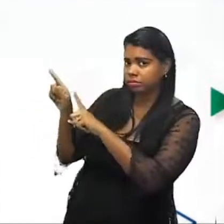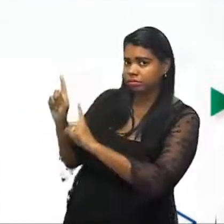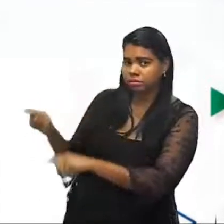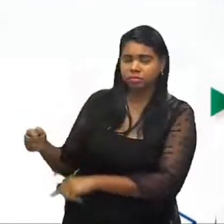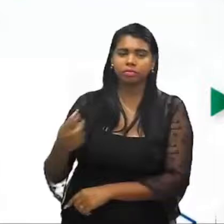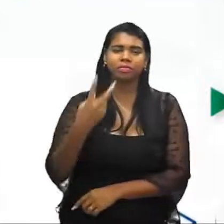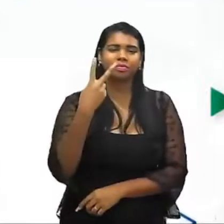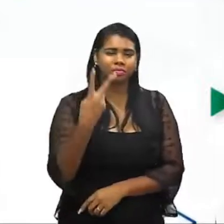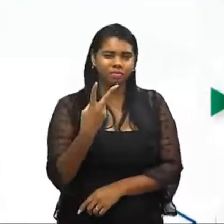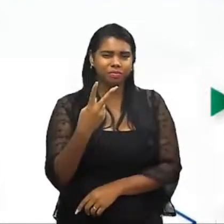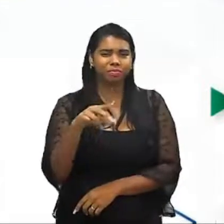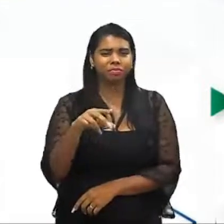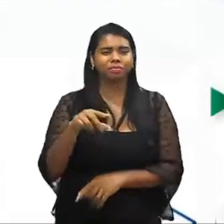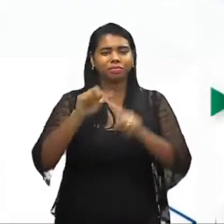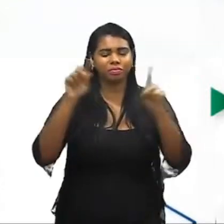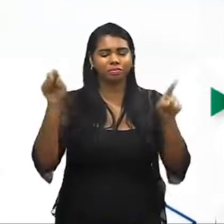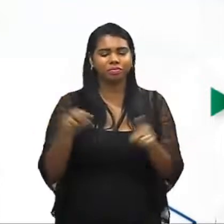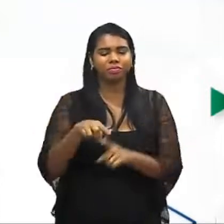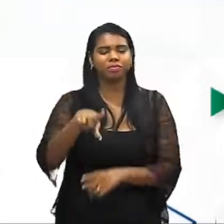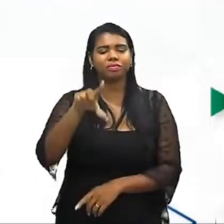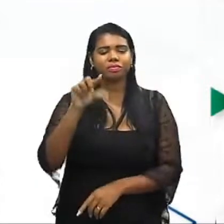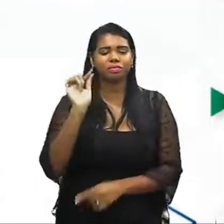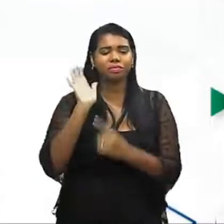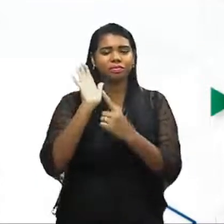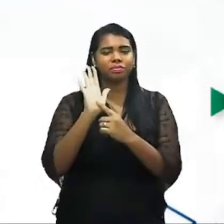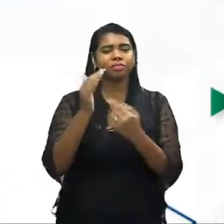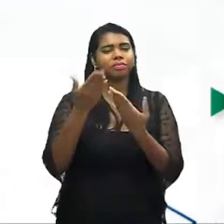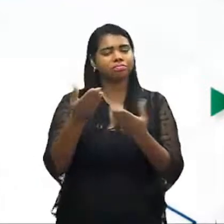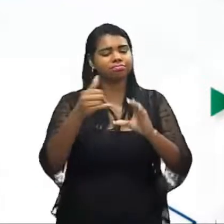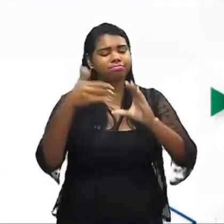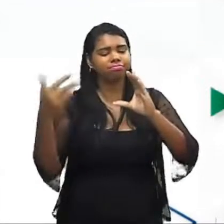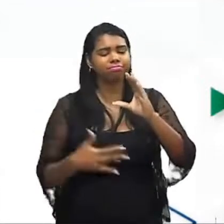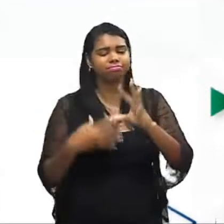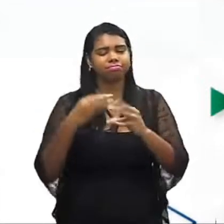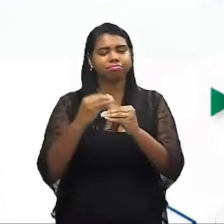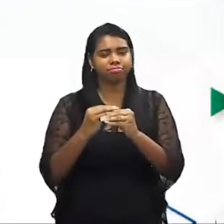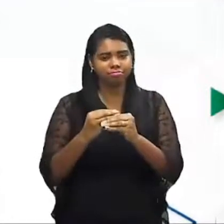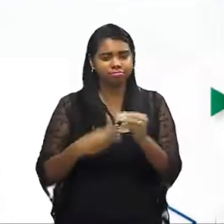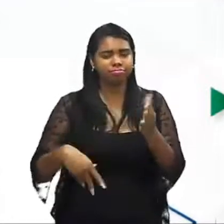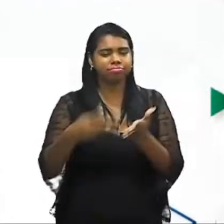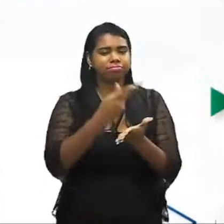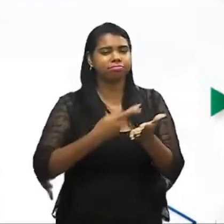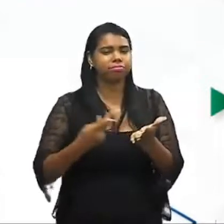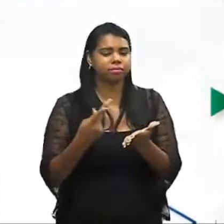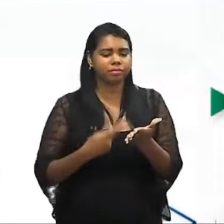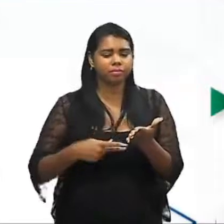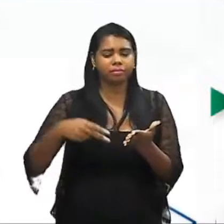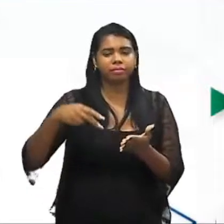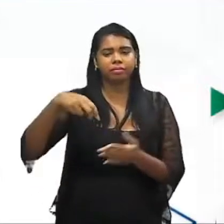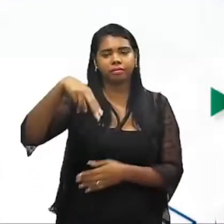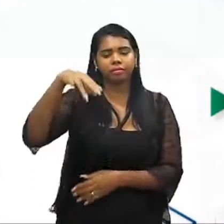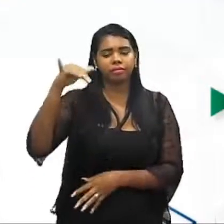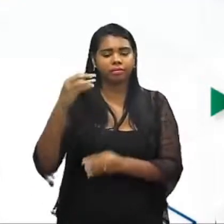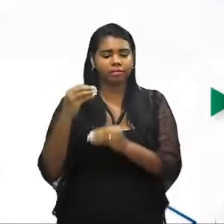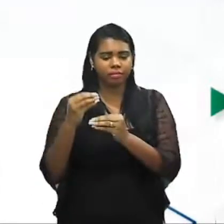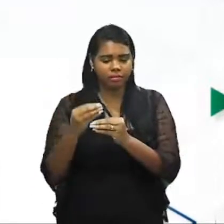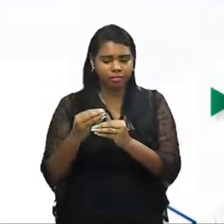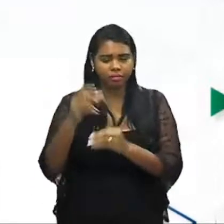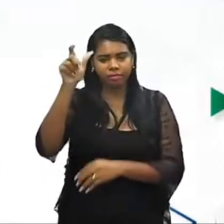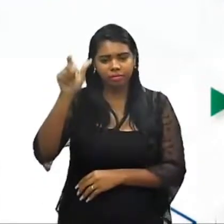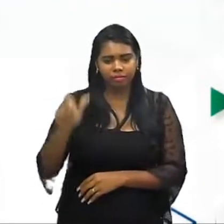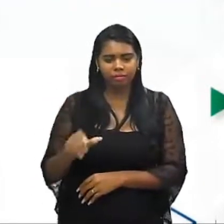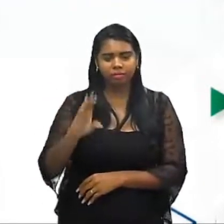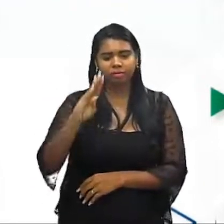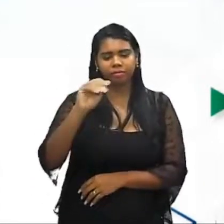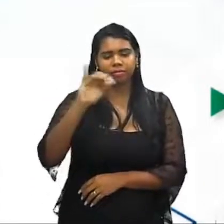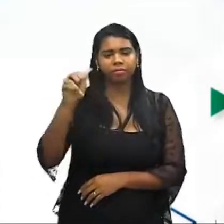para vocês essas características que a gente falou tanto da arte naif quanto do artista Bajado. Então são esses elementos